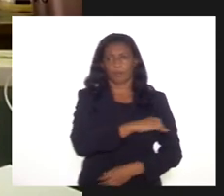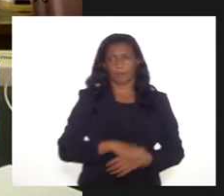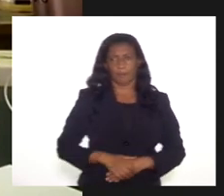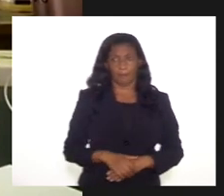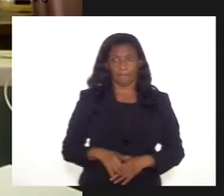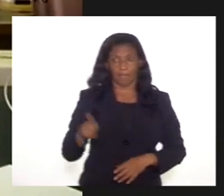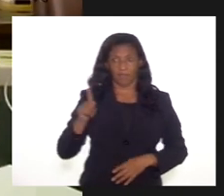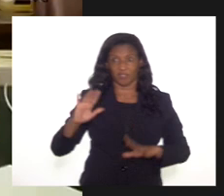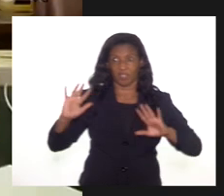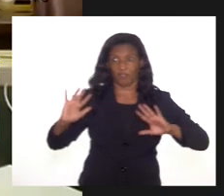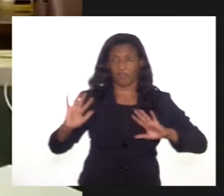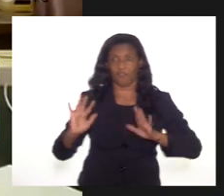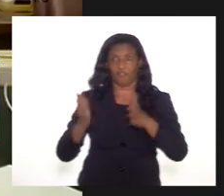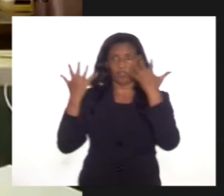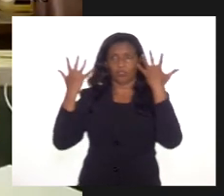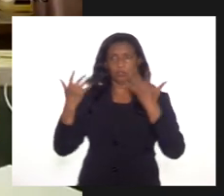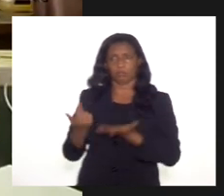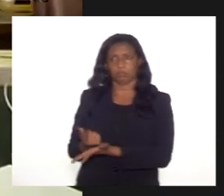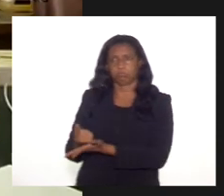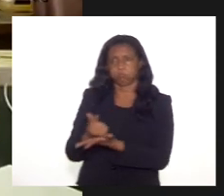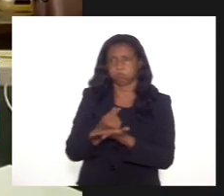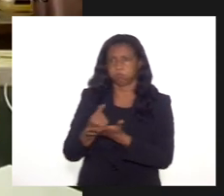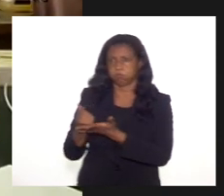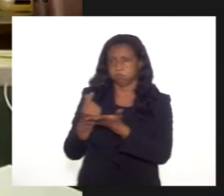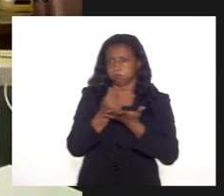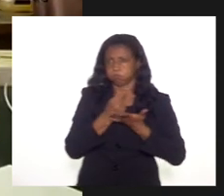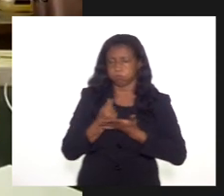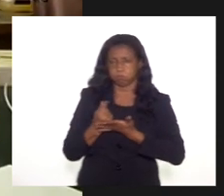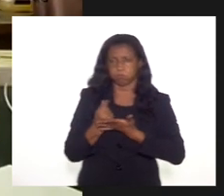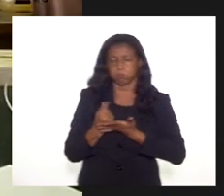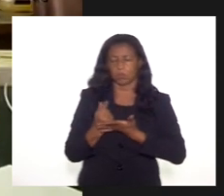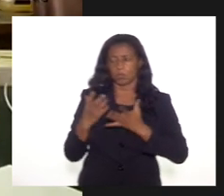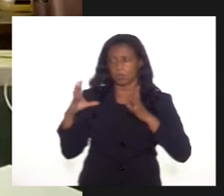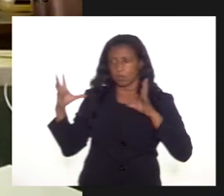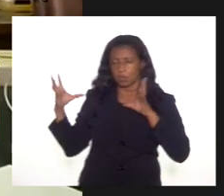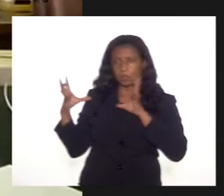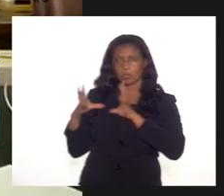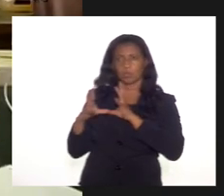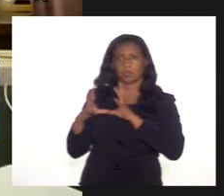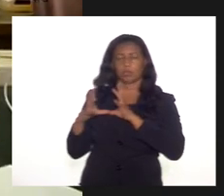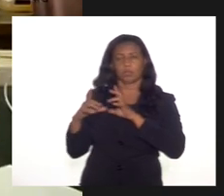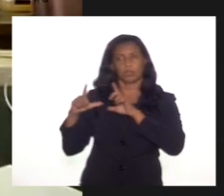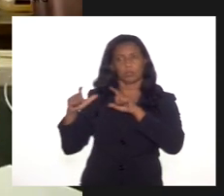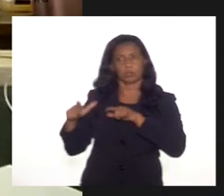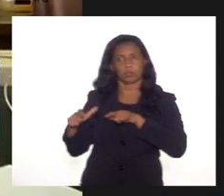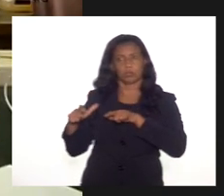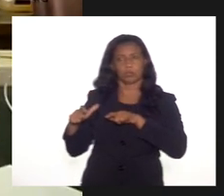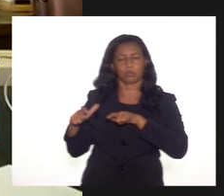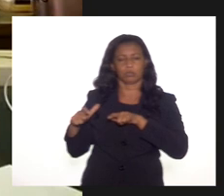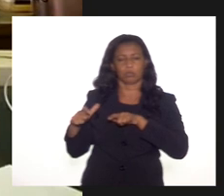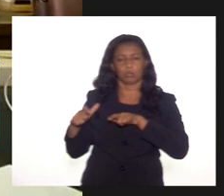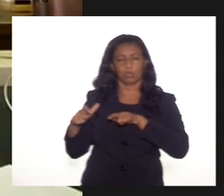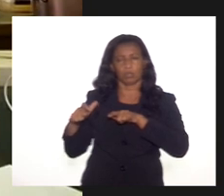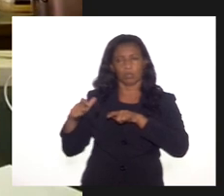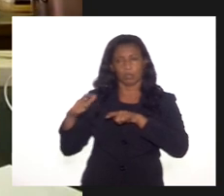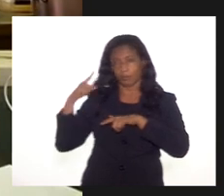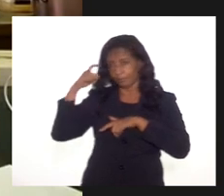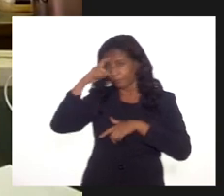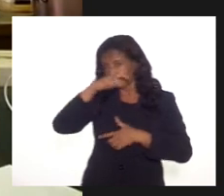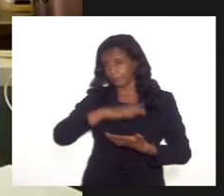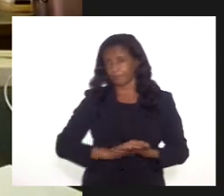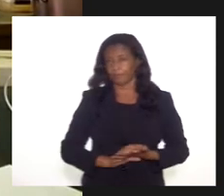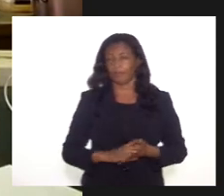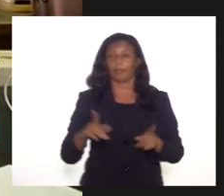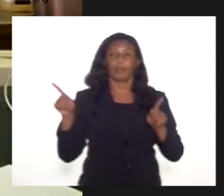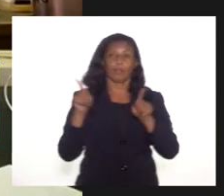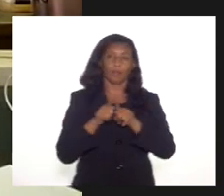farra dos incentivos fiscais e nos colocou aí numa situação também muito vulnerável. Além disso, tem a